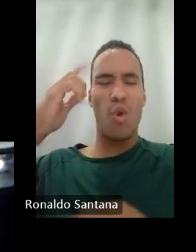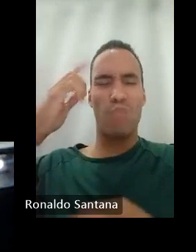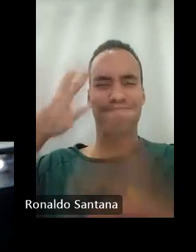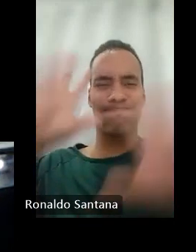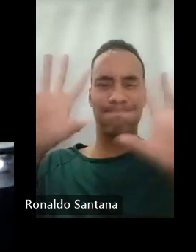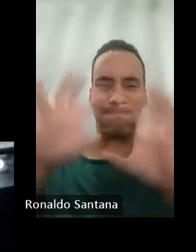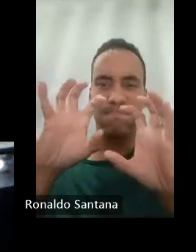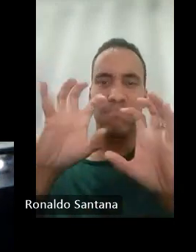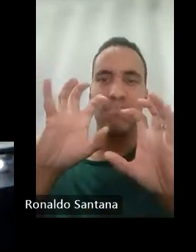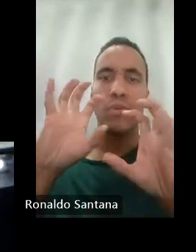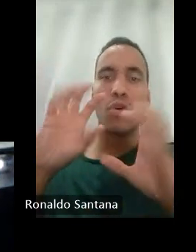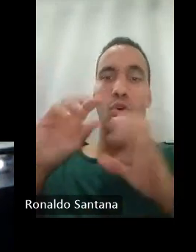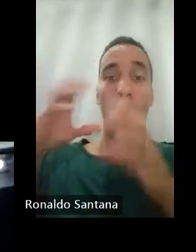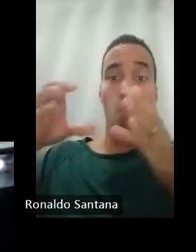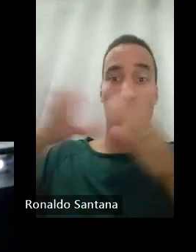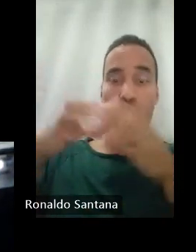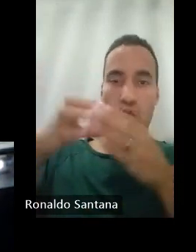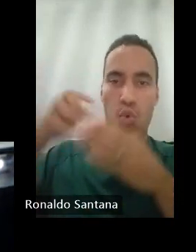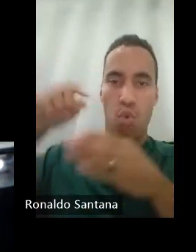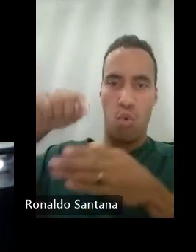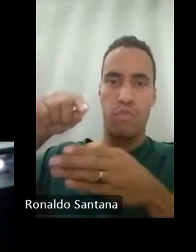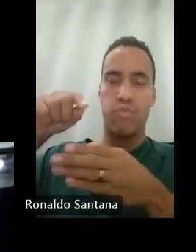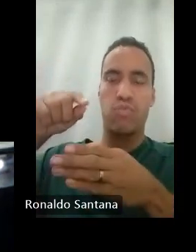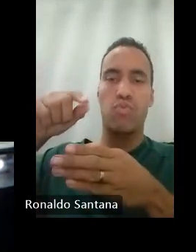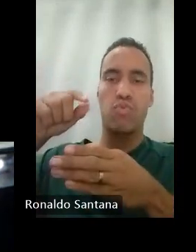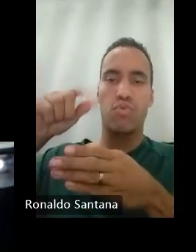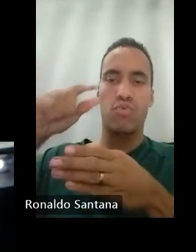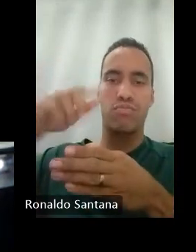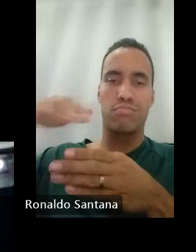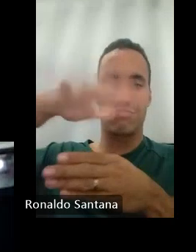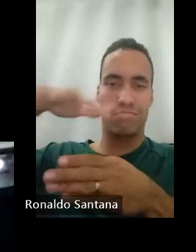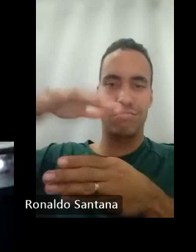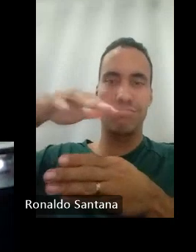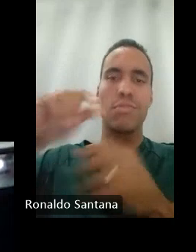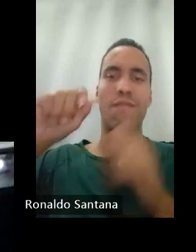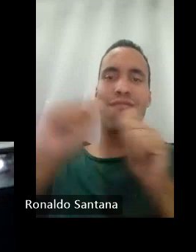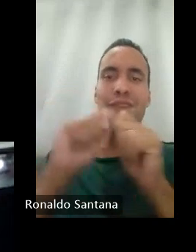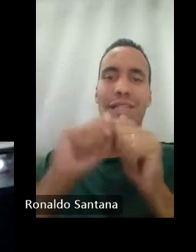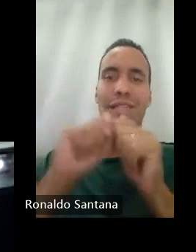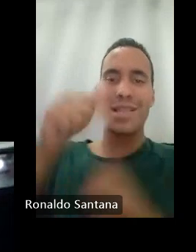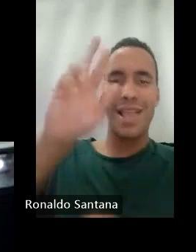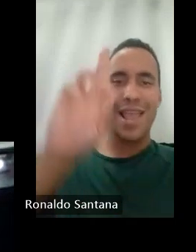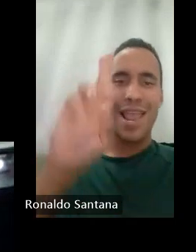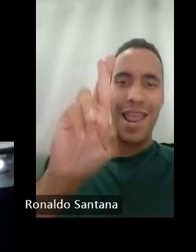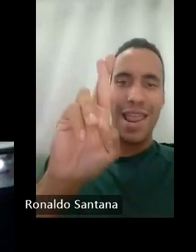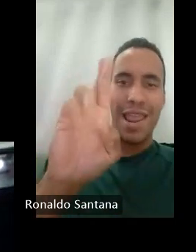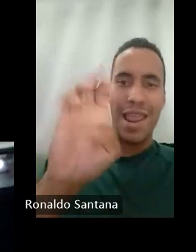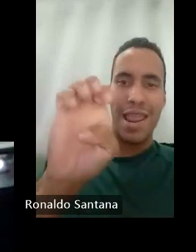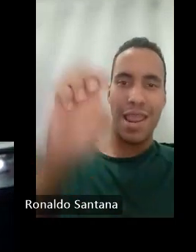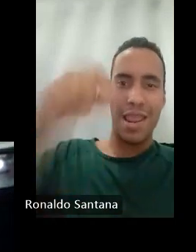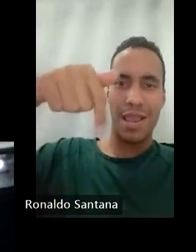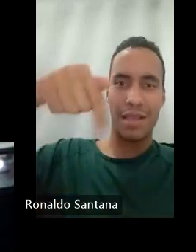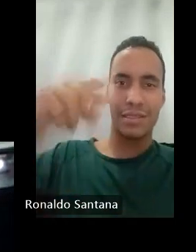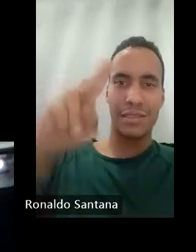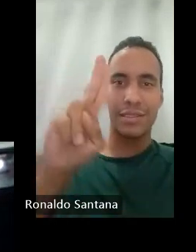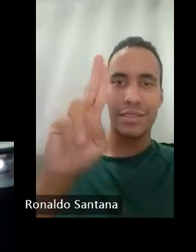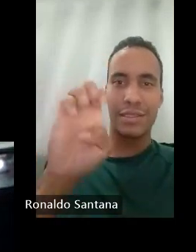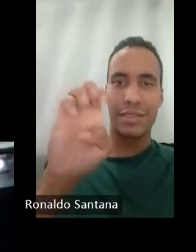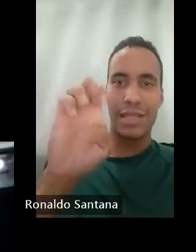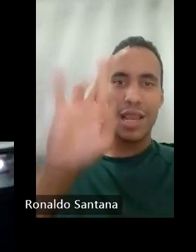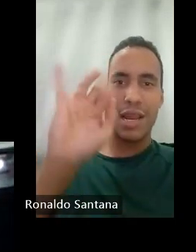Entendi, professora. Mas uma coisa que não ficou muito clara é em relação ao seguinte: o grupo, em geral, a